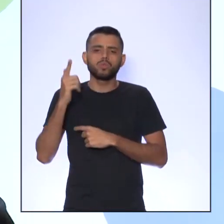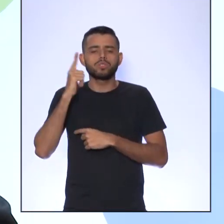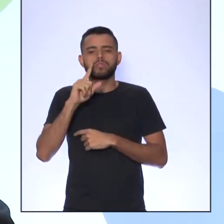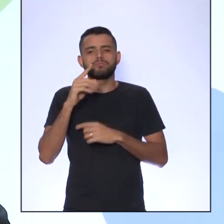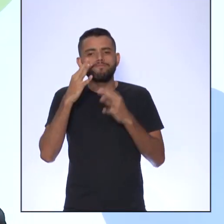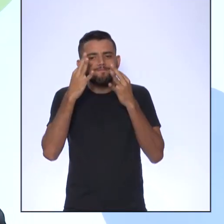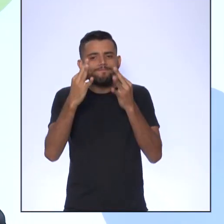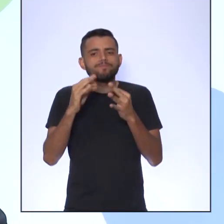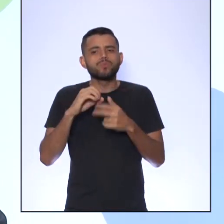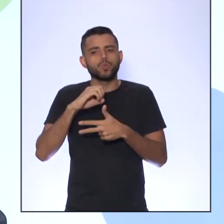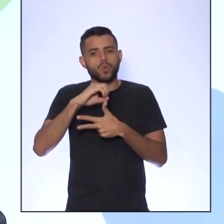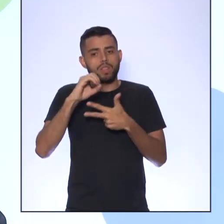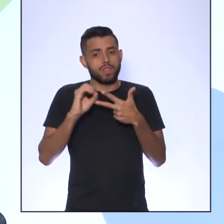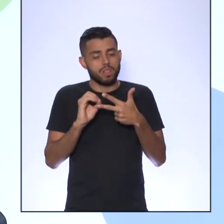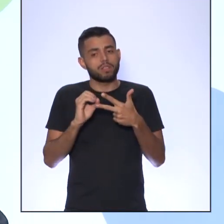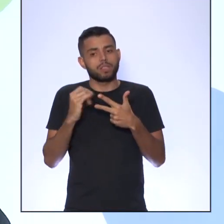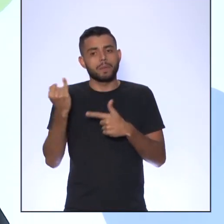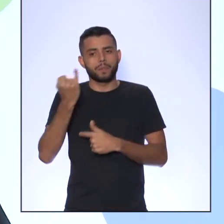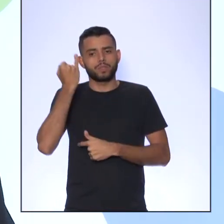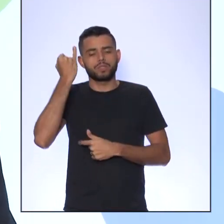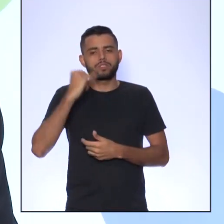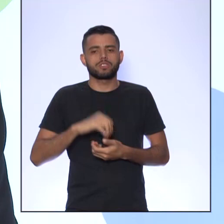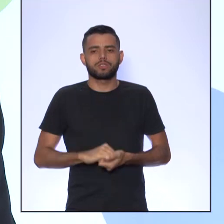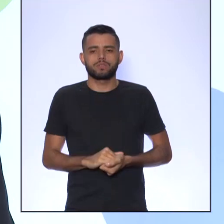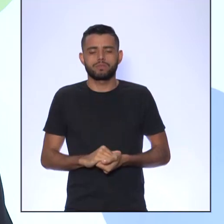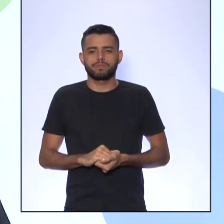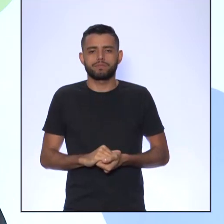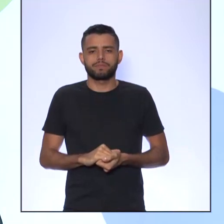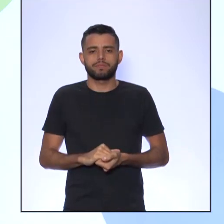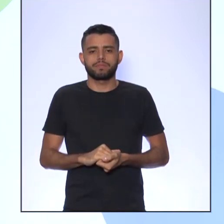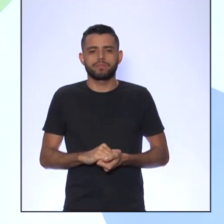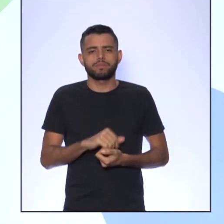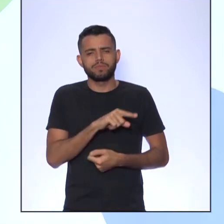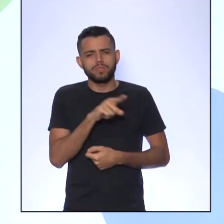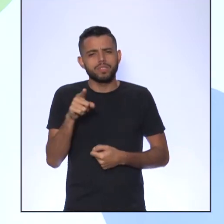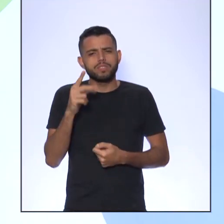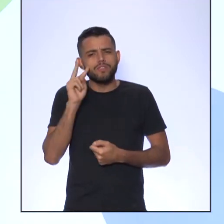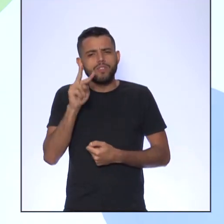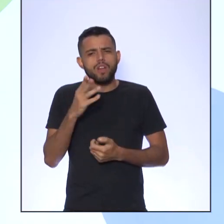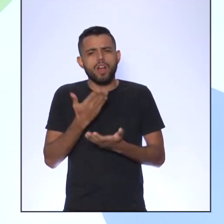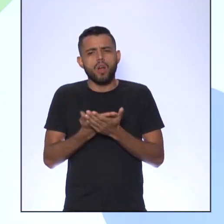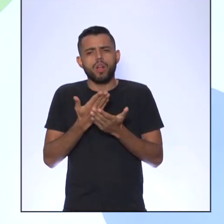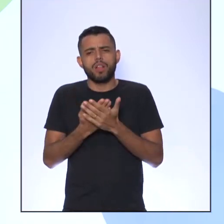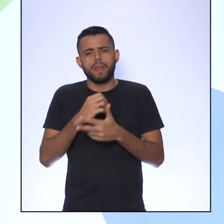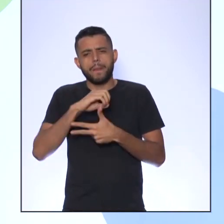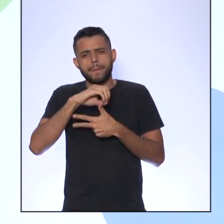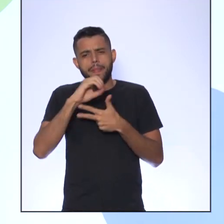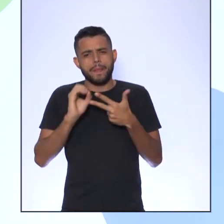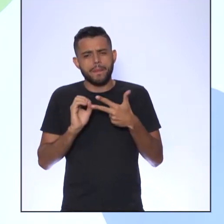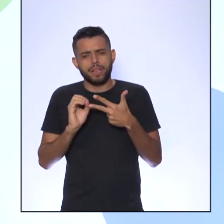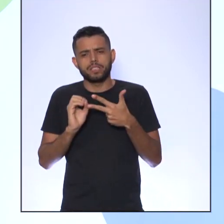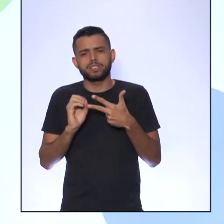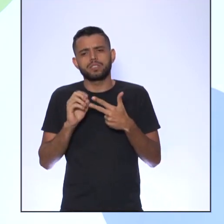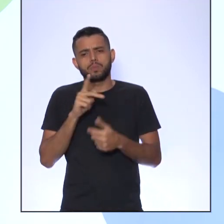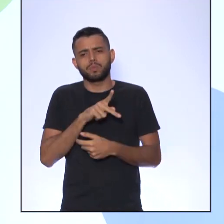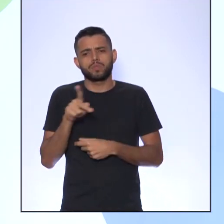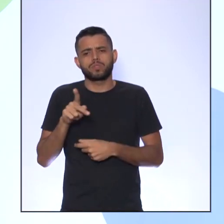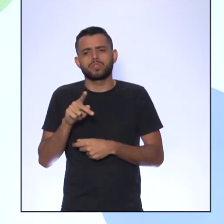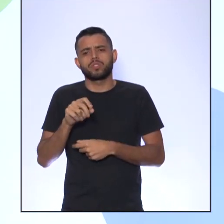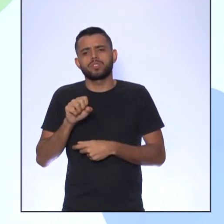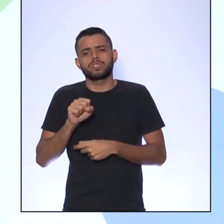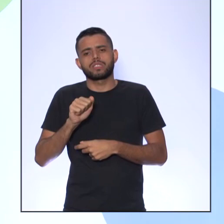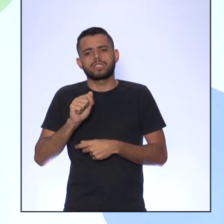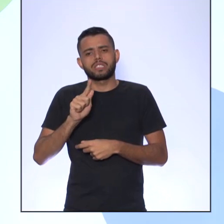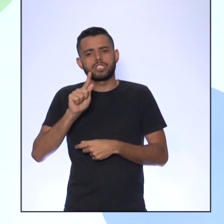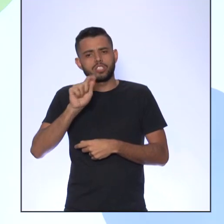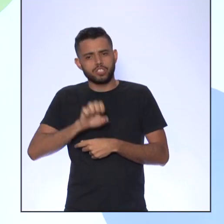Enem, que é super importante. Para você que assistiu a aula de matemática com o professor Seide,